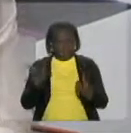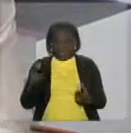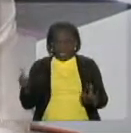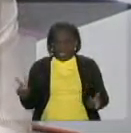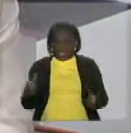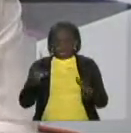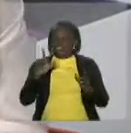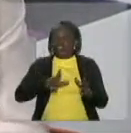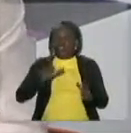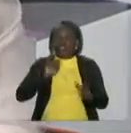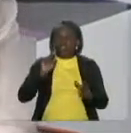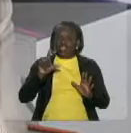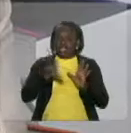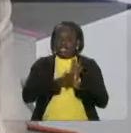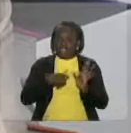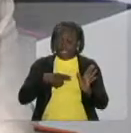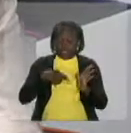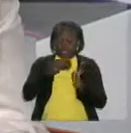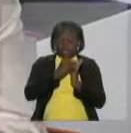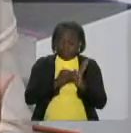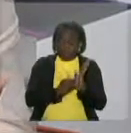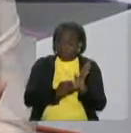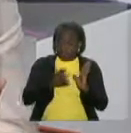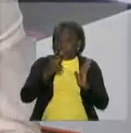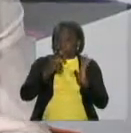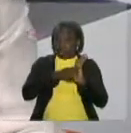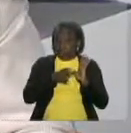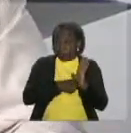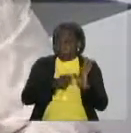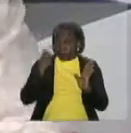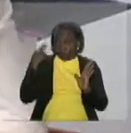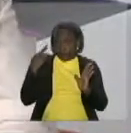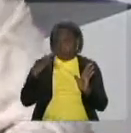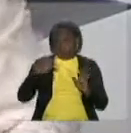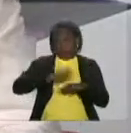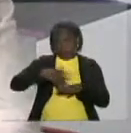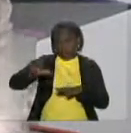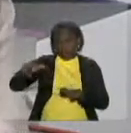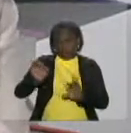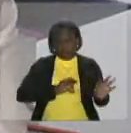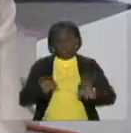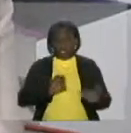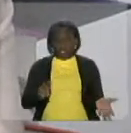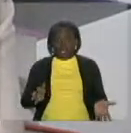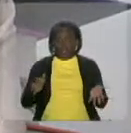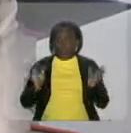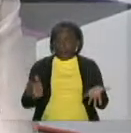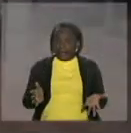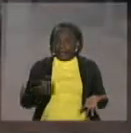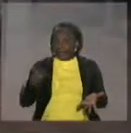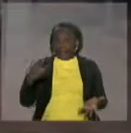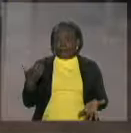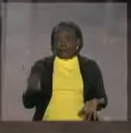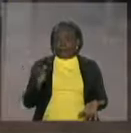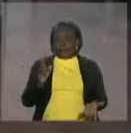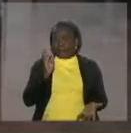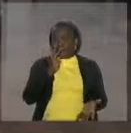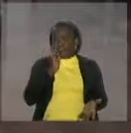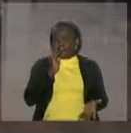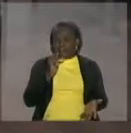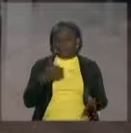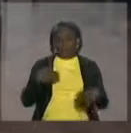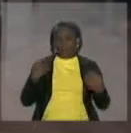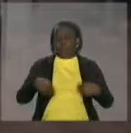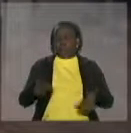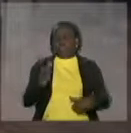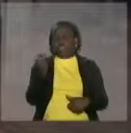pela lógica, a lei deveria trazer o princípio, trazer a norma geral e as instituições viabilizassem o processo. Sim. Mas a resistência é tão grande, eu